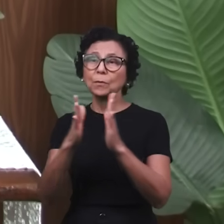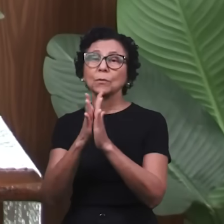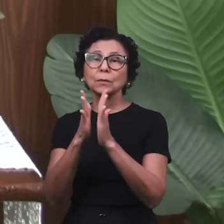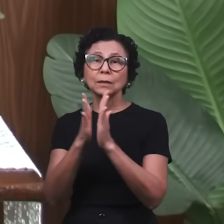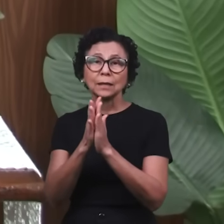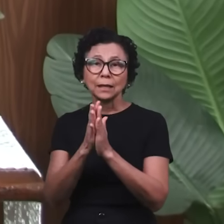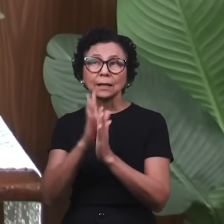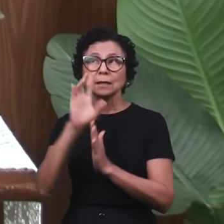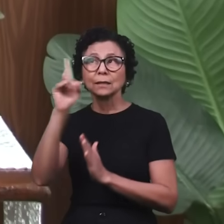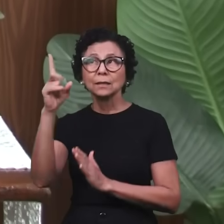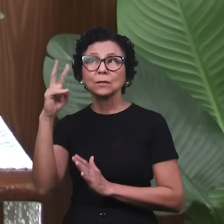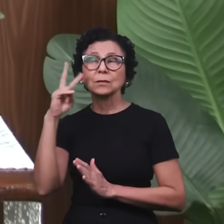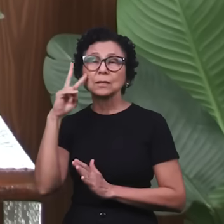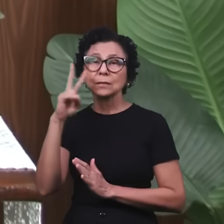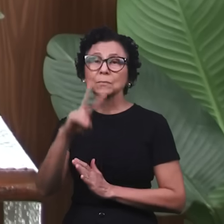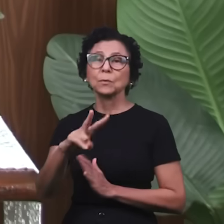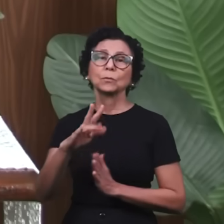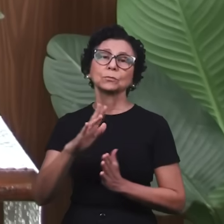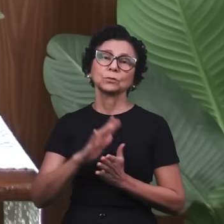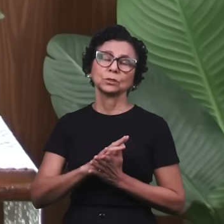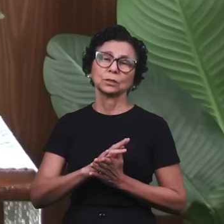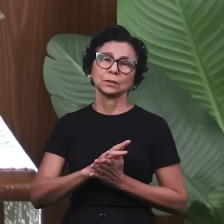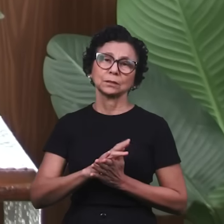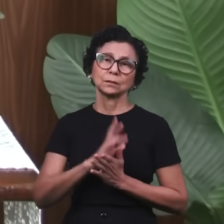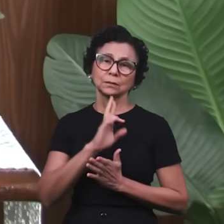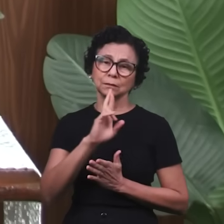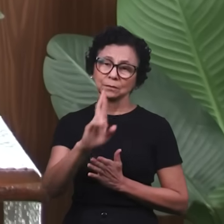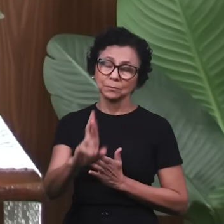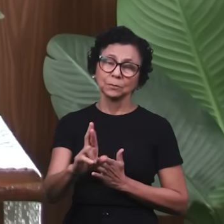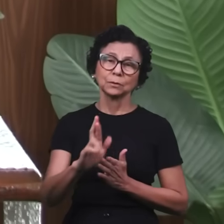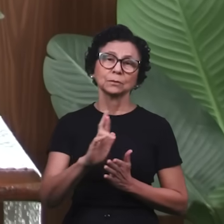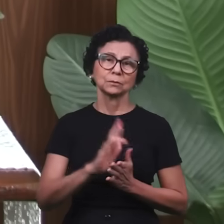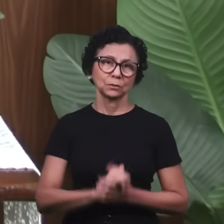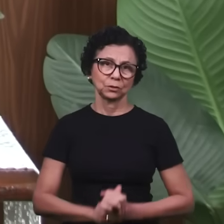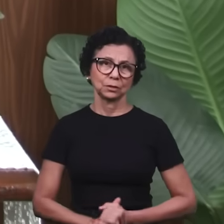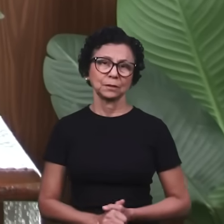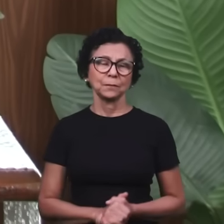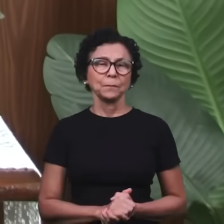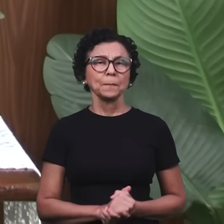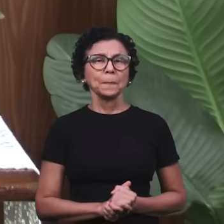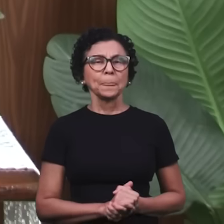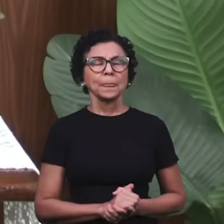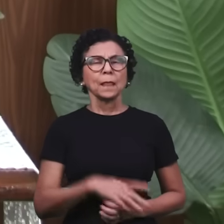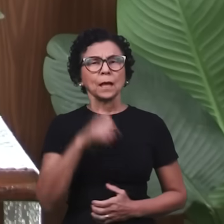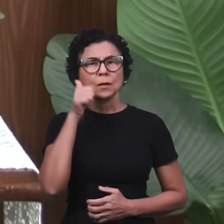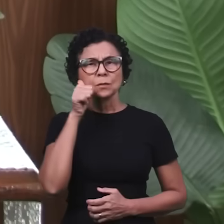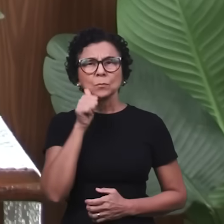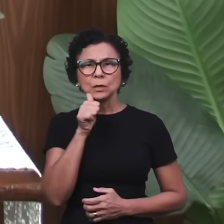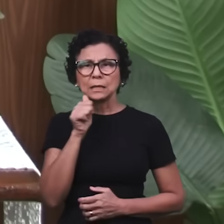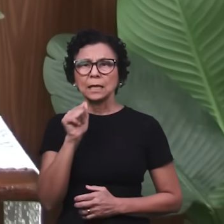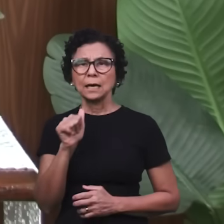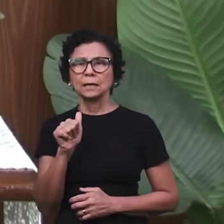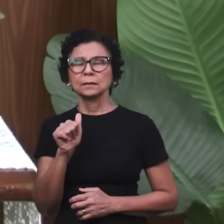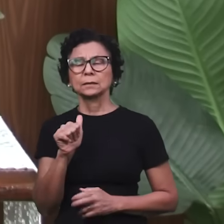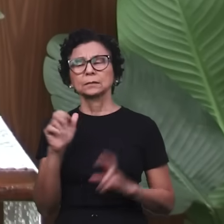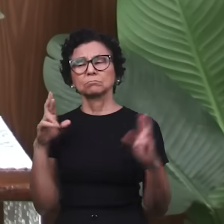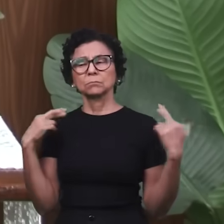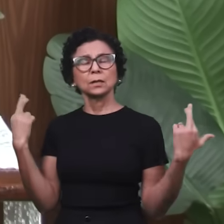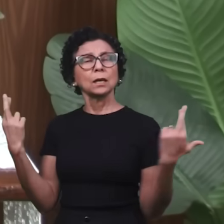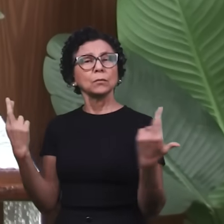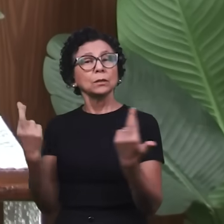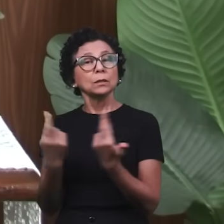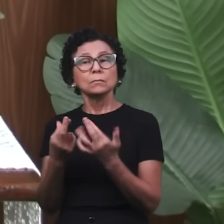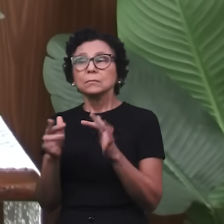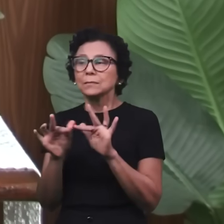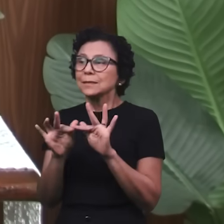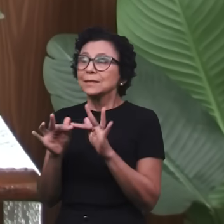nós não alcançamos e não entendemos os resultados de uma reunião simples, assim aos olhos de todos,